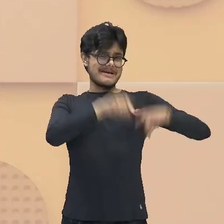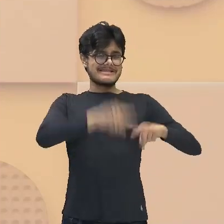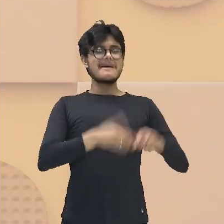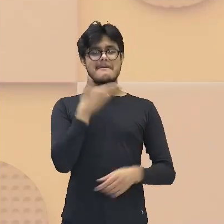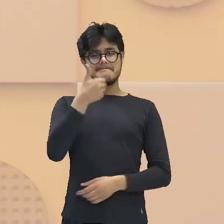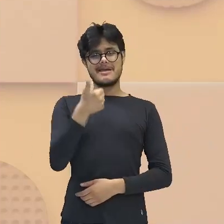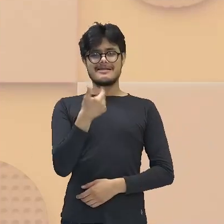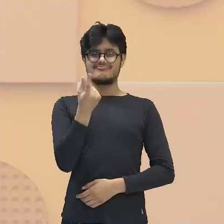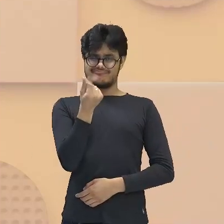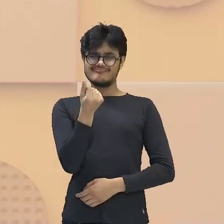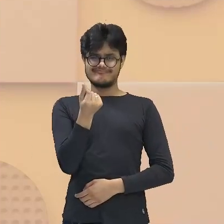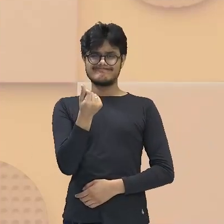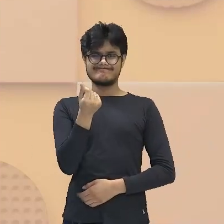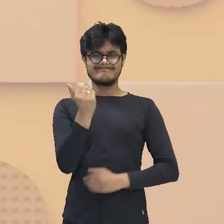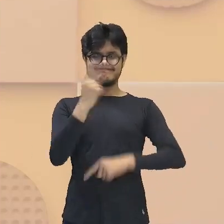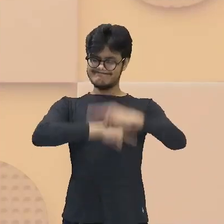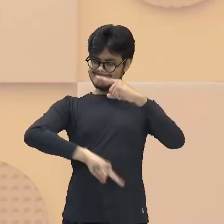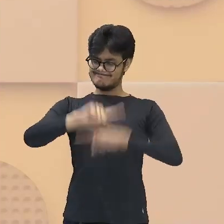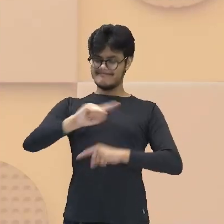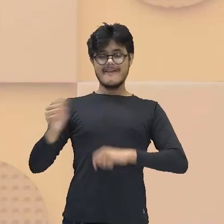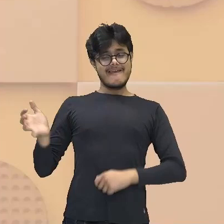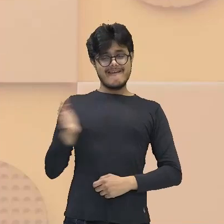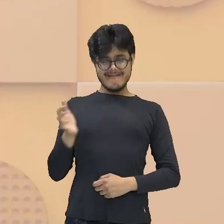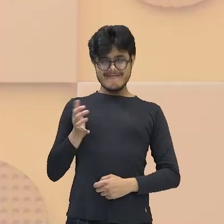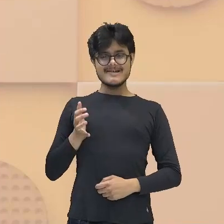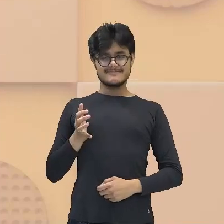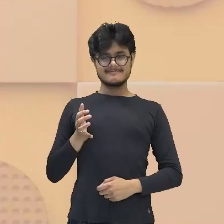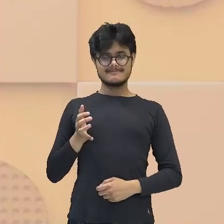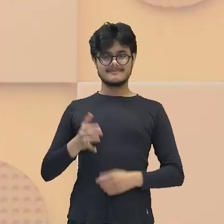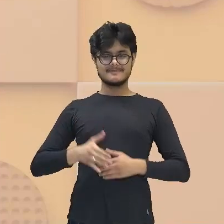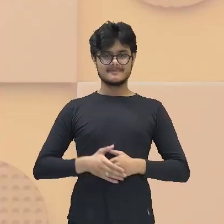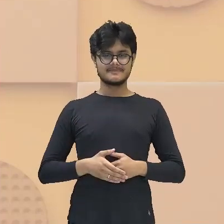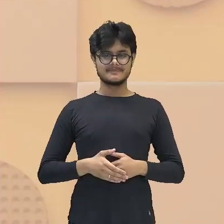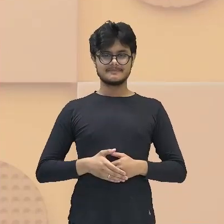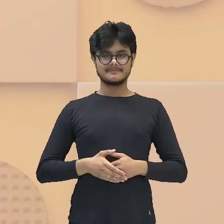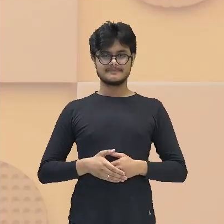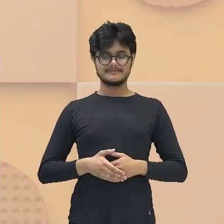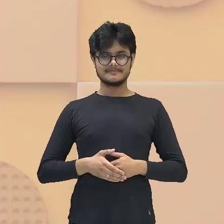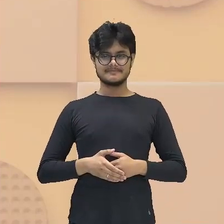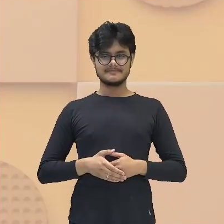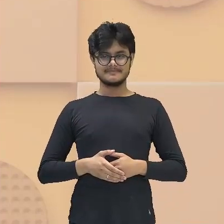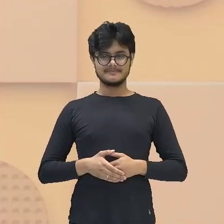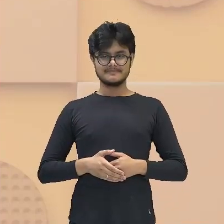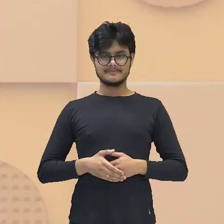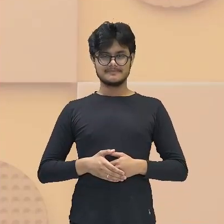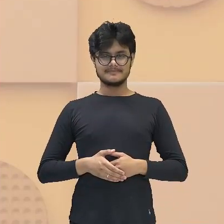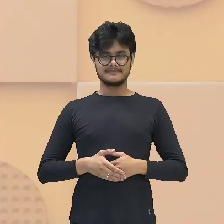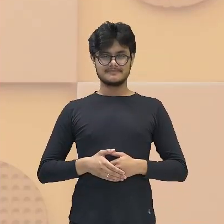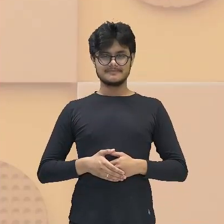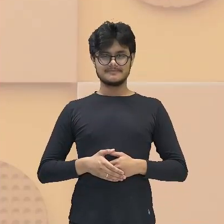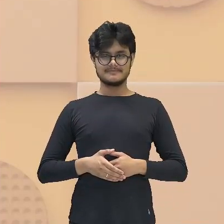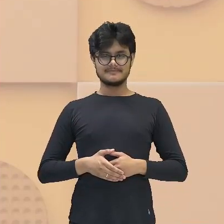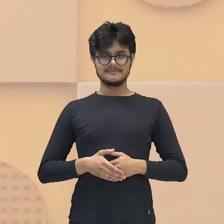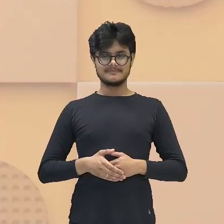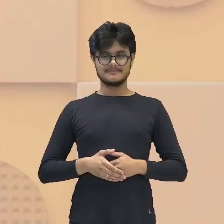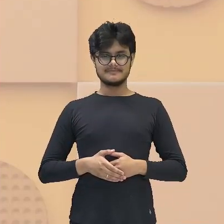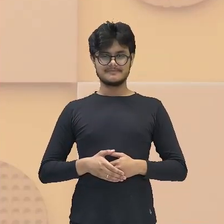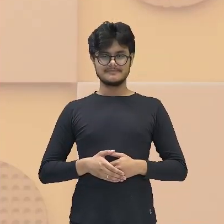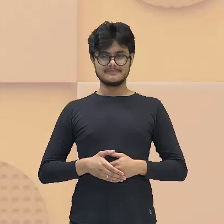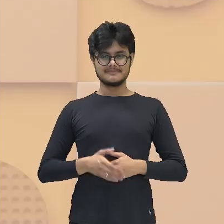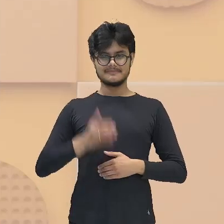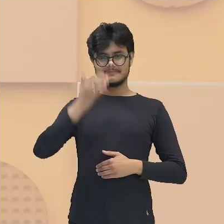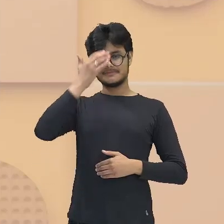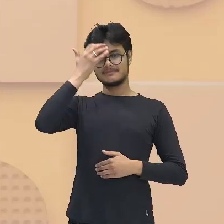mais lucros com essa exclusividade, né, do mercado em que